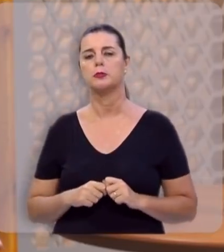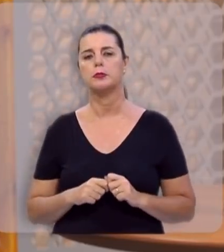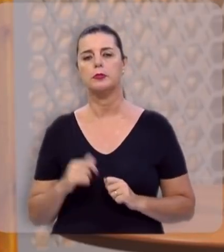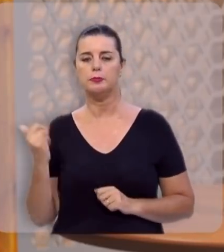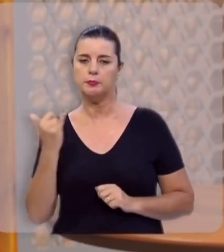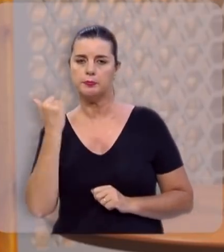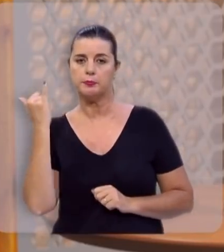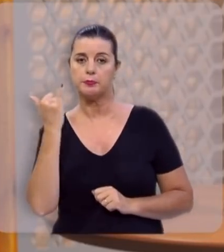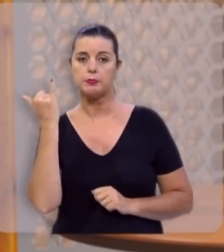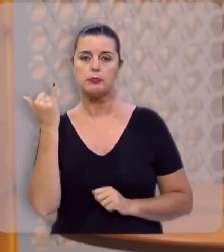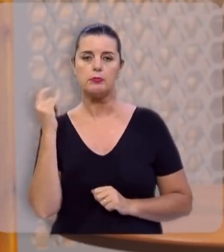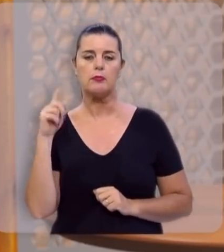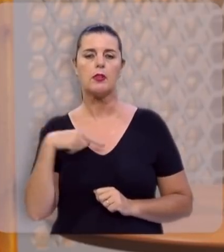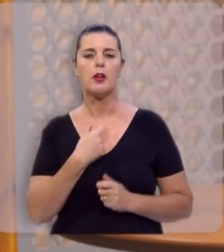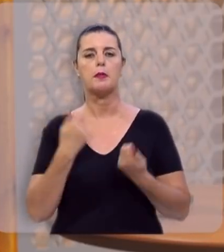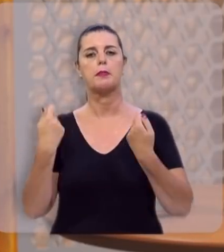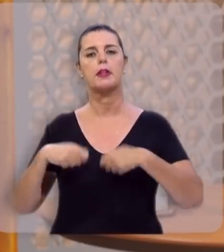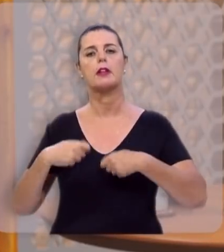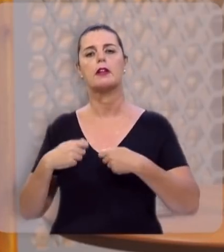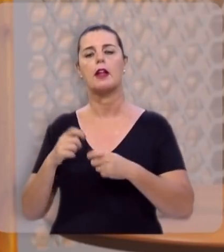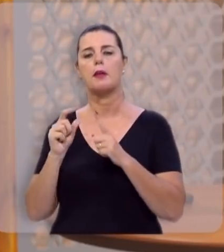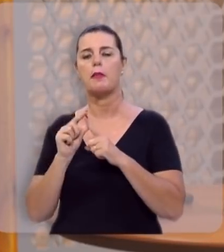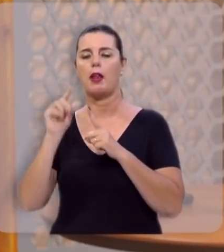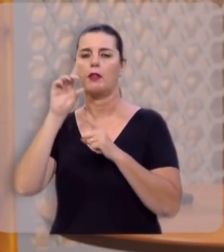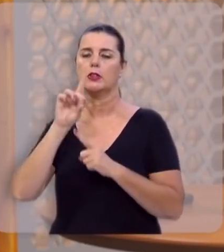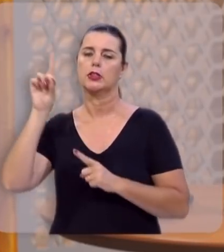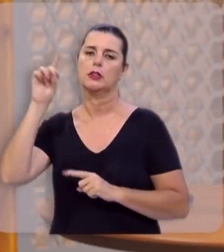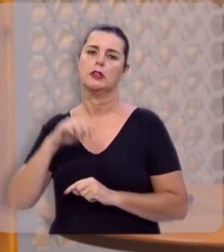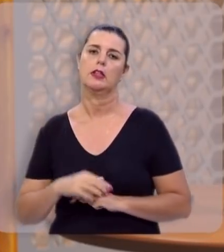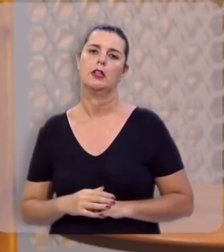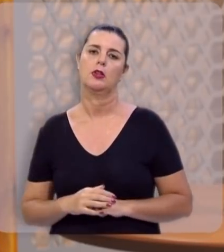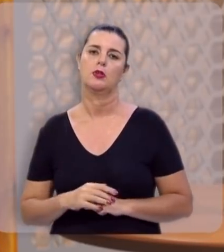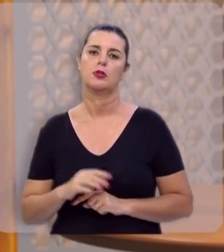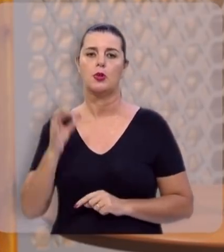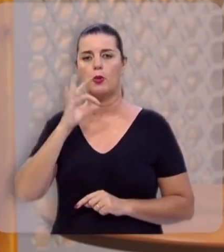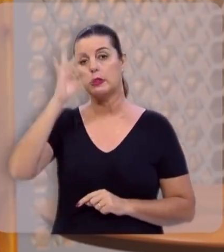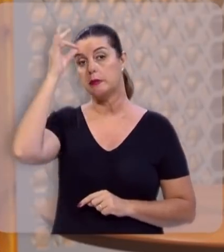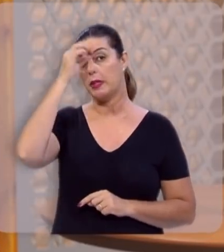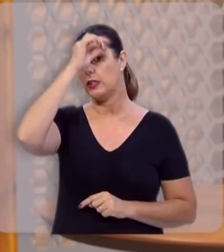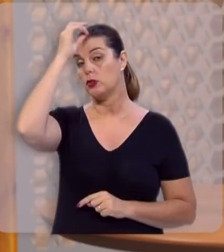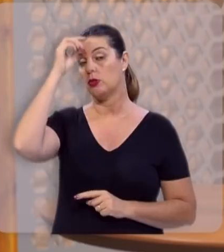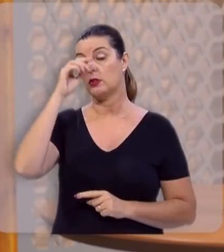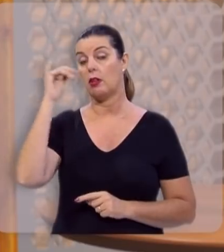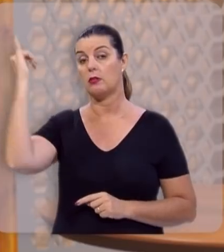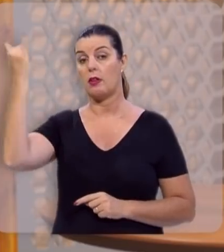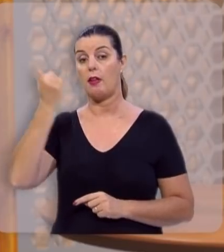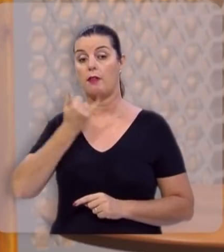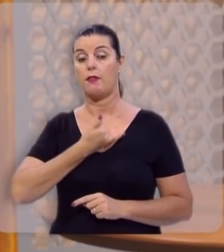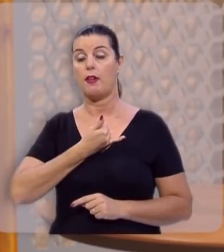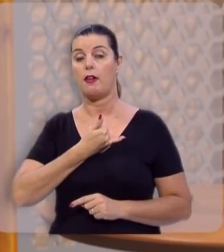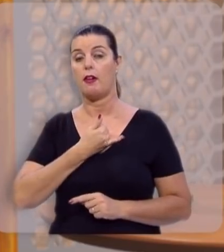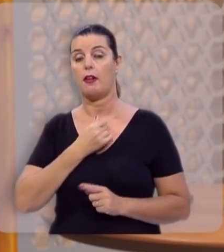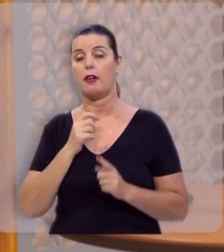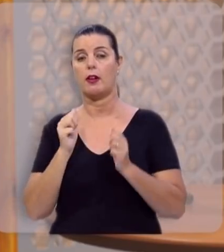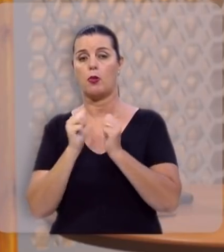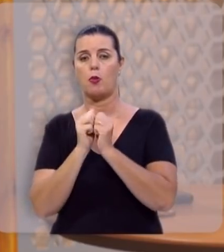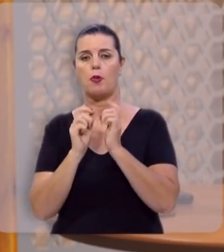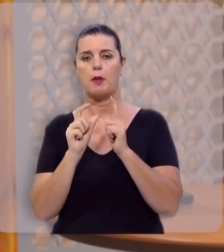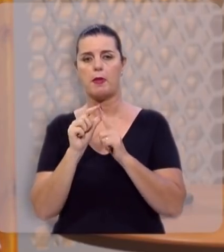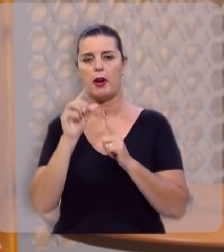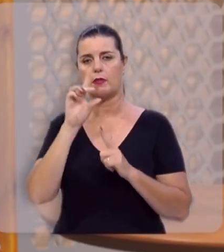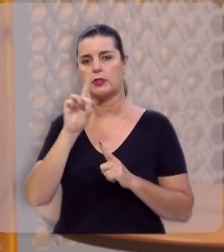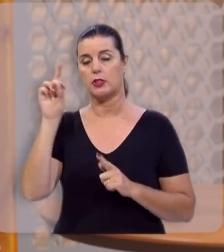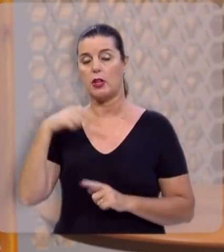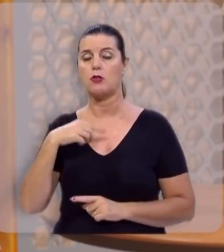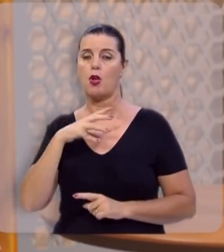pastor Rodrigo. E daí a importância de nós dependermos da palavra de Deus e do Espírito Santo que fala na palavra